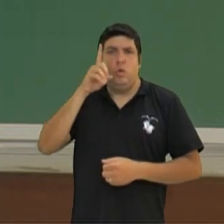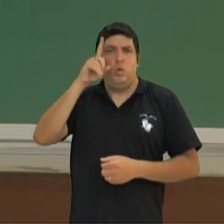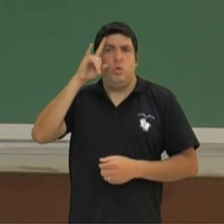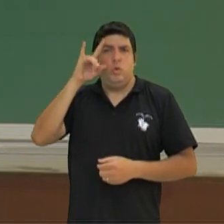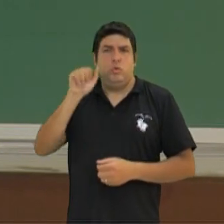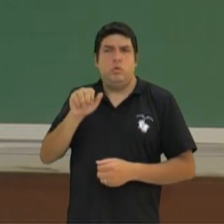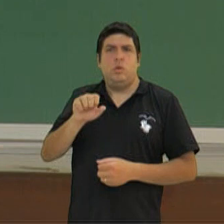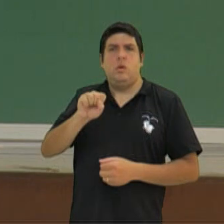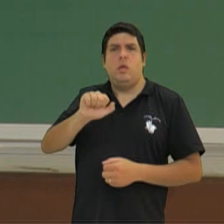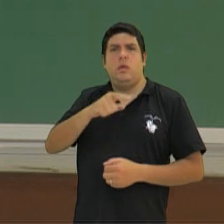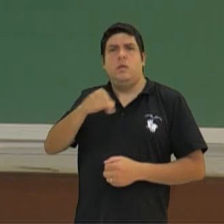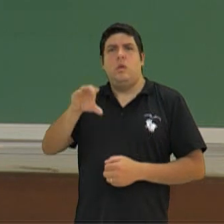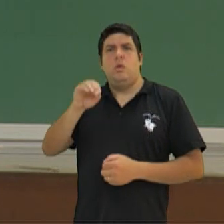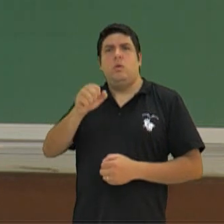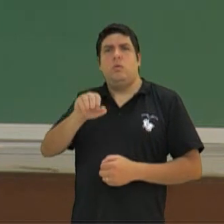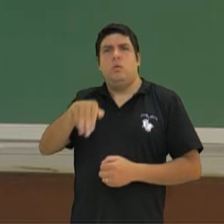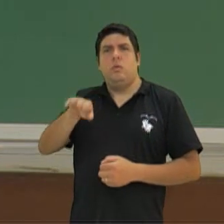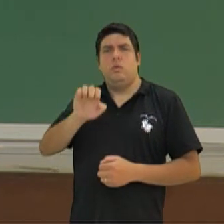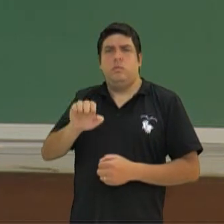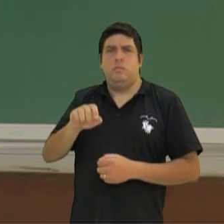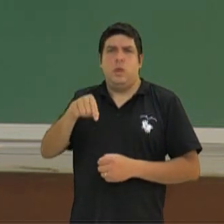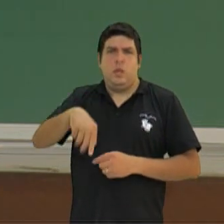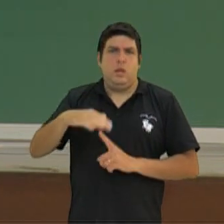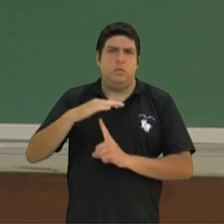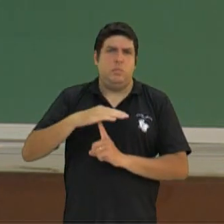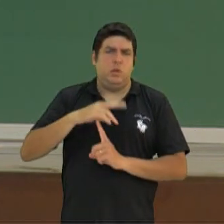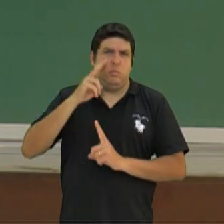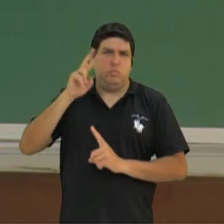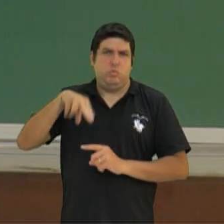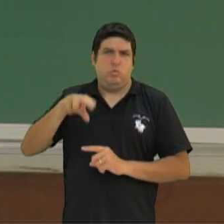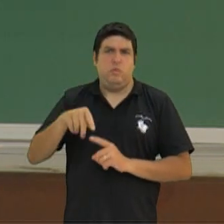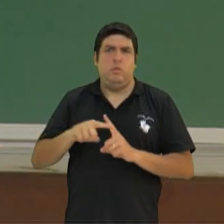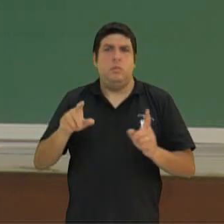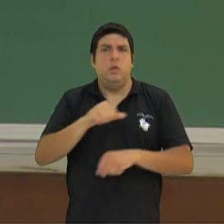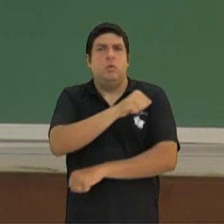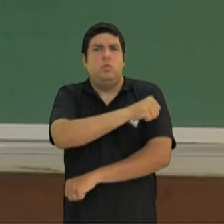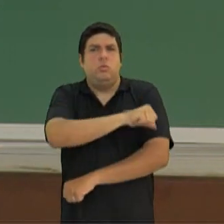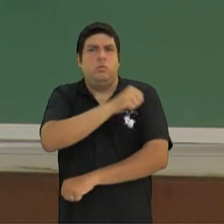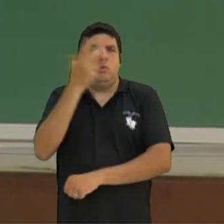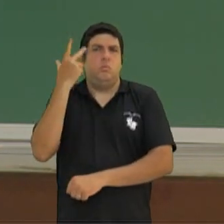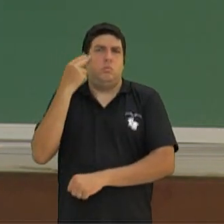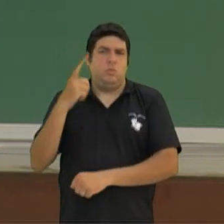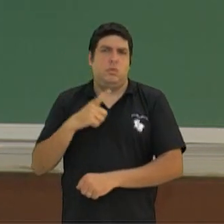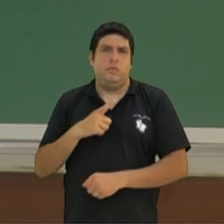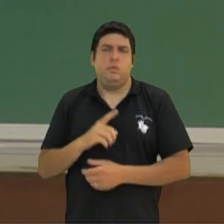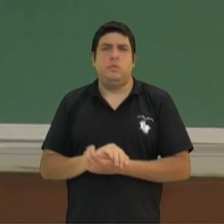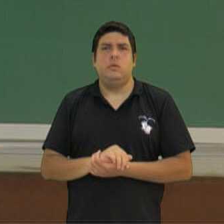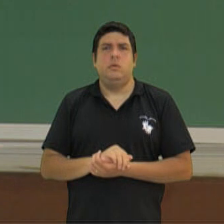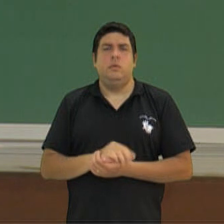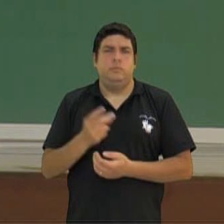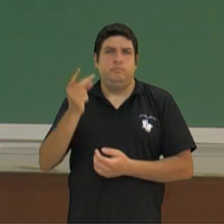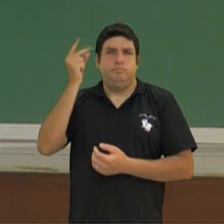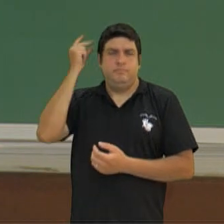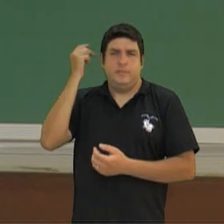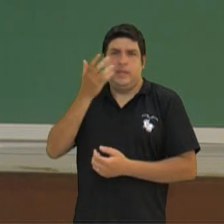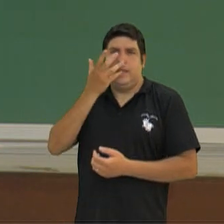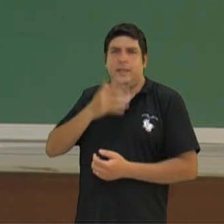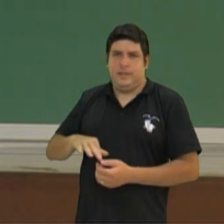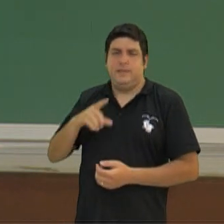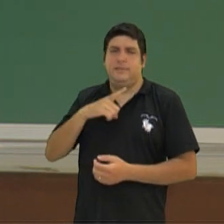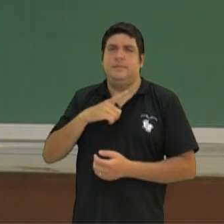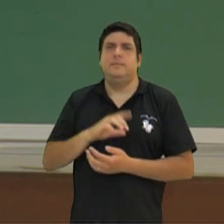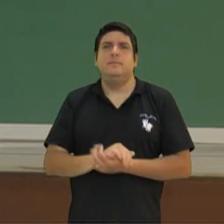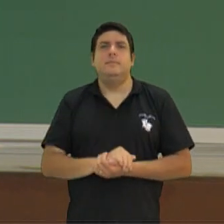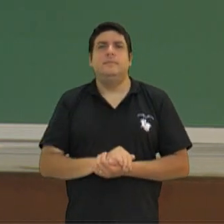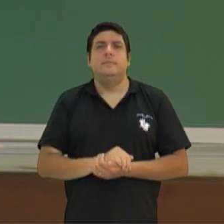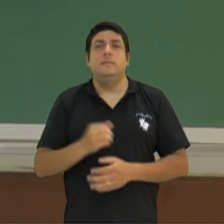Damião. Né? Eu confesso que aqui no Paraná eu nunca vi disso. Lá no Rio de Janeiro era muito comum, né? Principalmente quando eu era criança. E